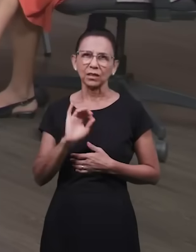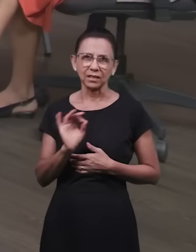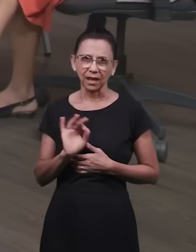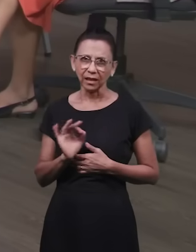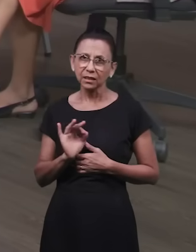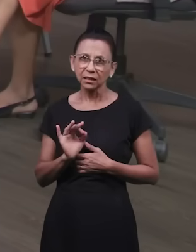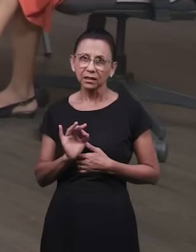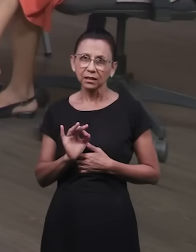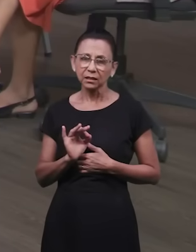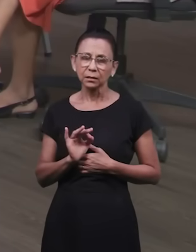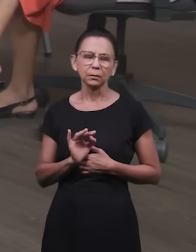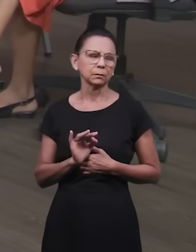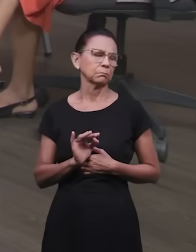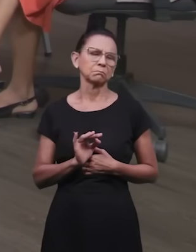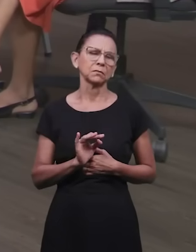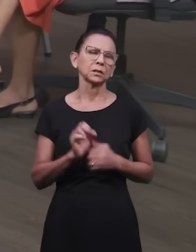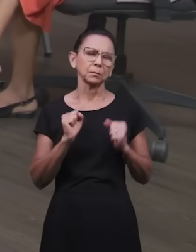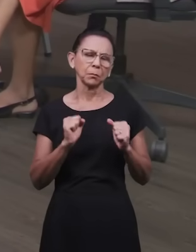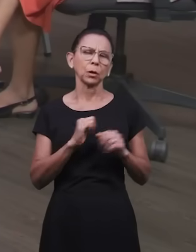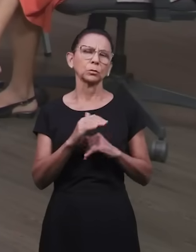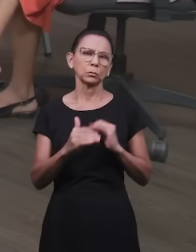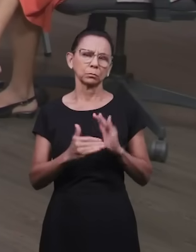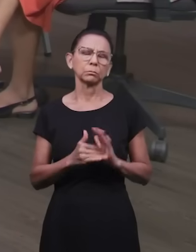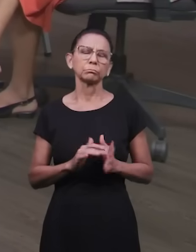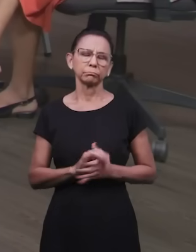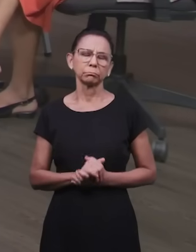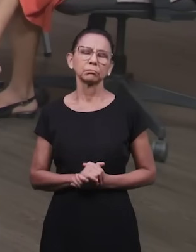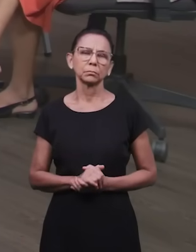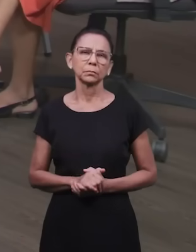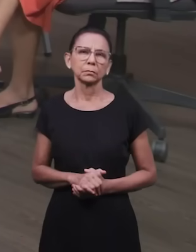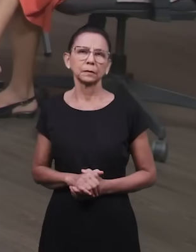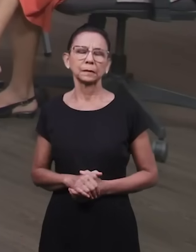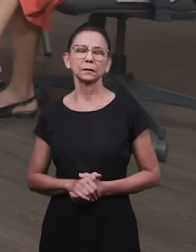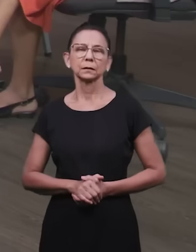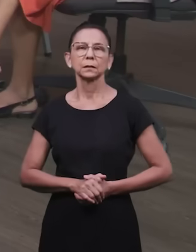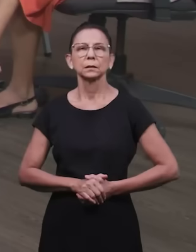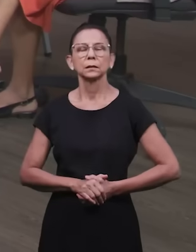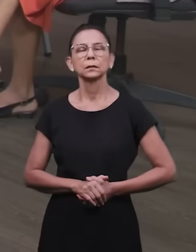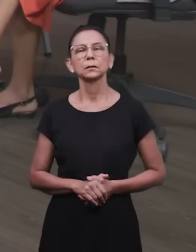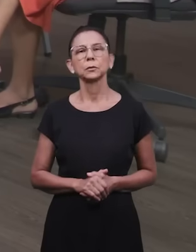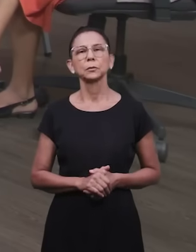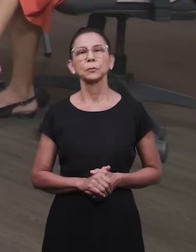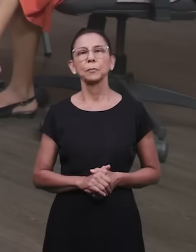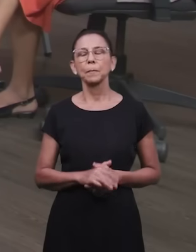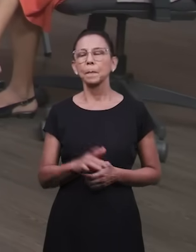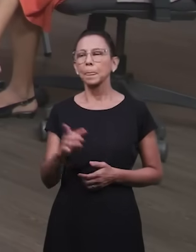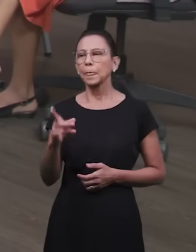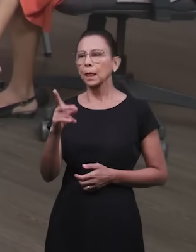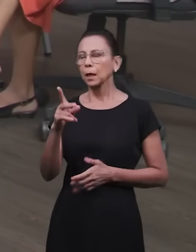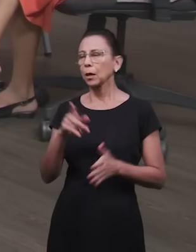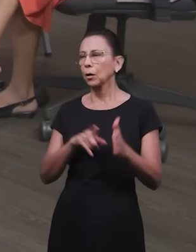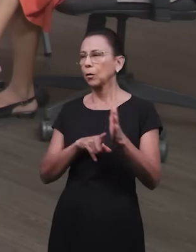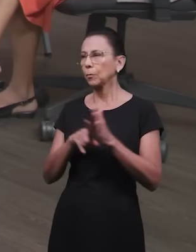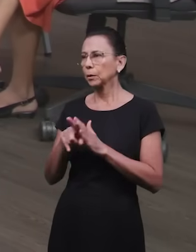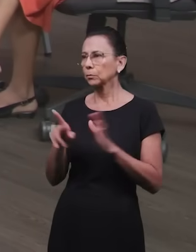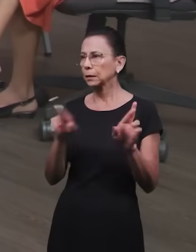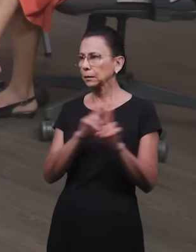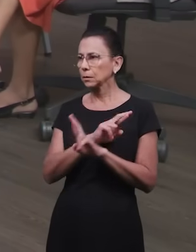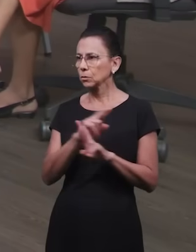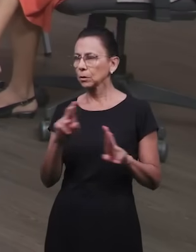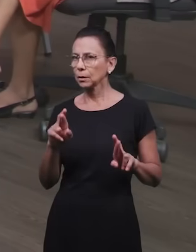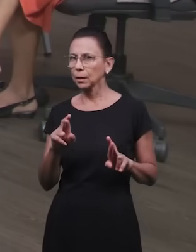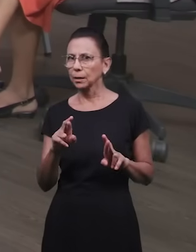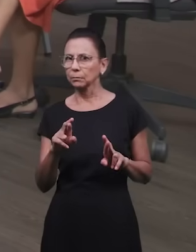de fazer isso. E pode fazer muito com tudo isso. Deixa eu fazer uma pergunta dentro disso que ele